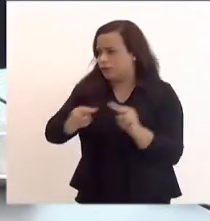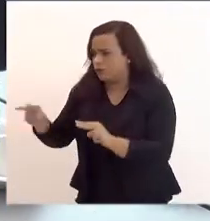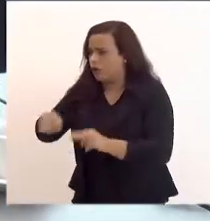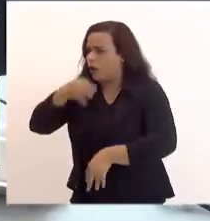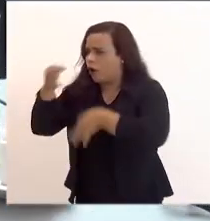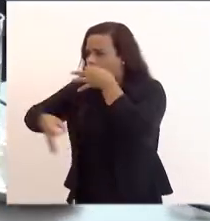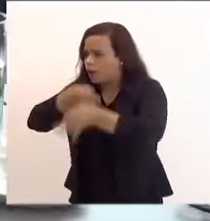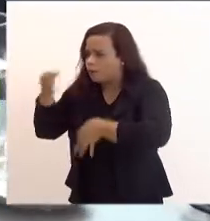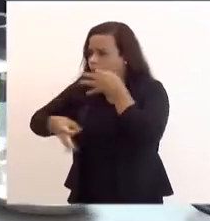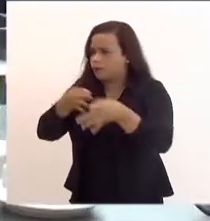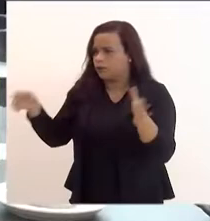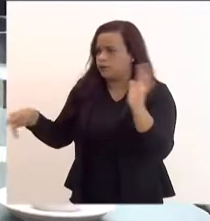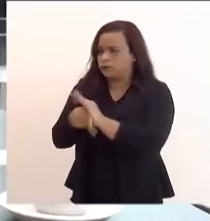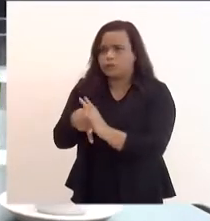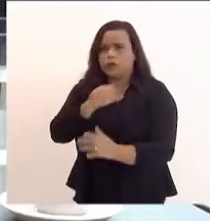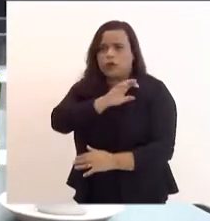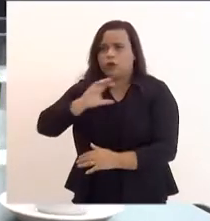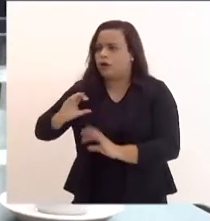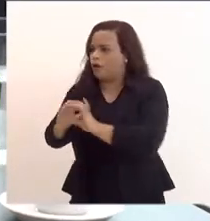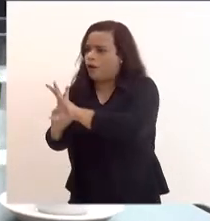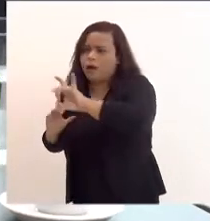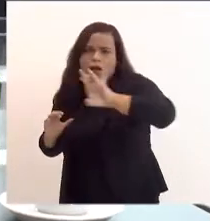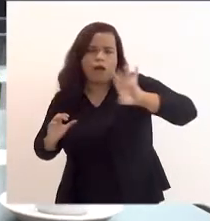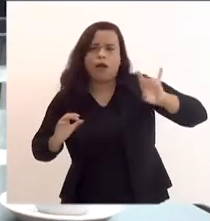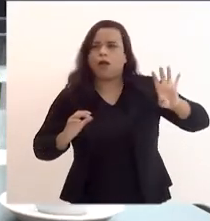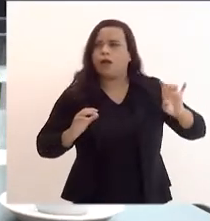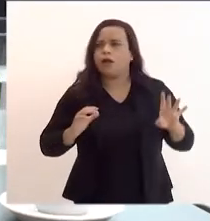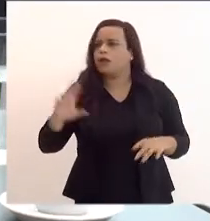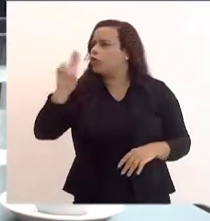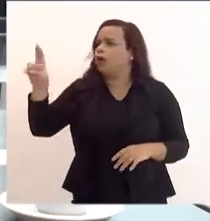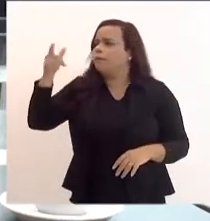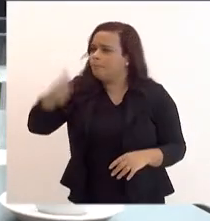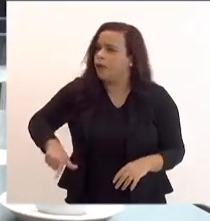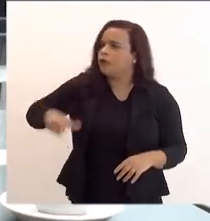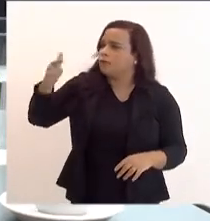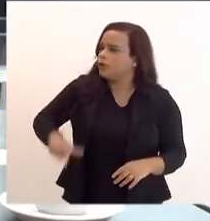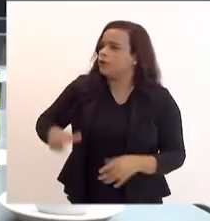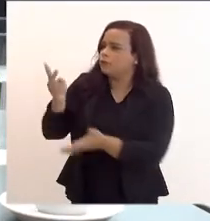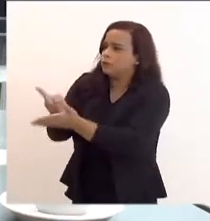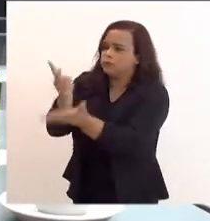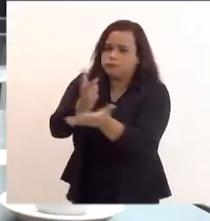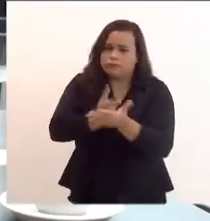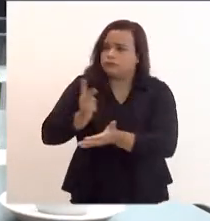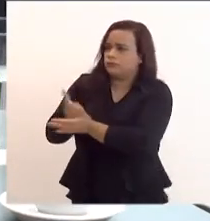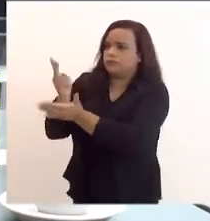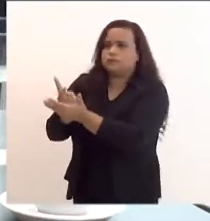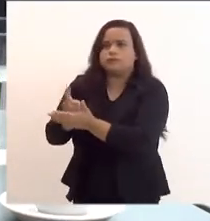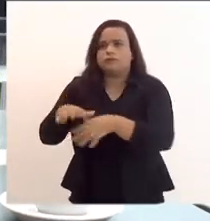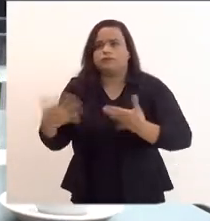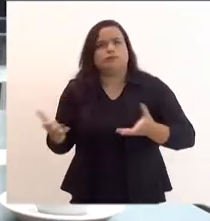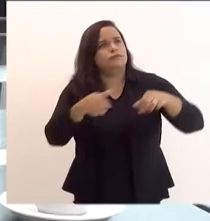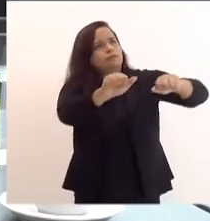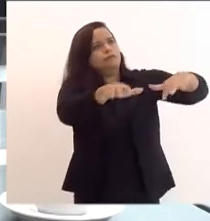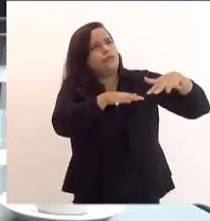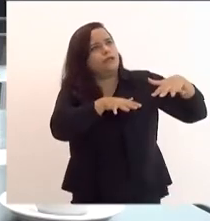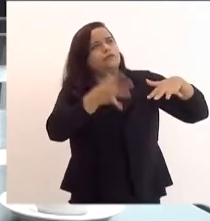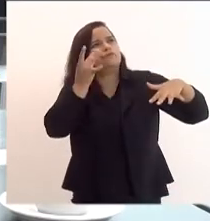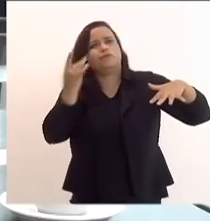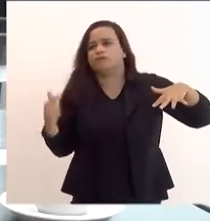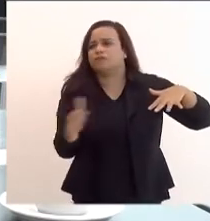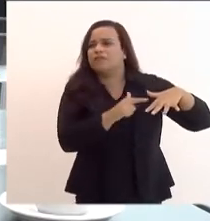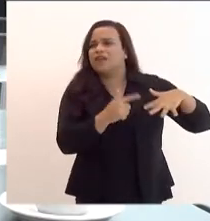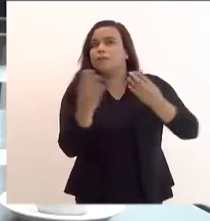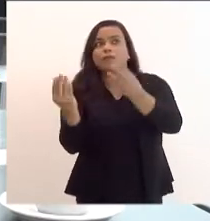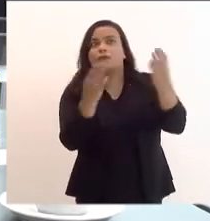pelas comissões, os nomes vão ser repetindo sempre, porque não estão em plenário. Então fica